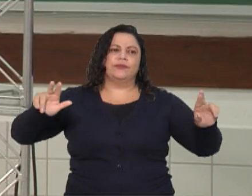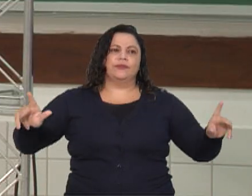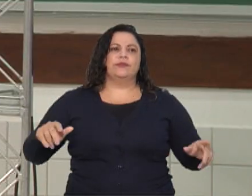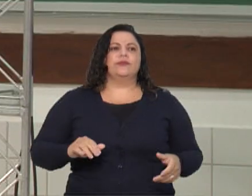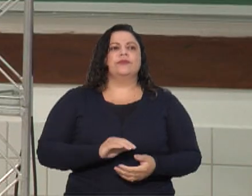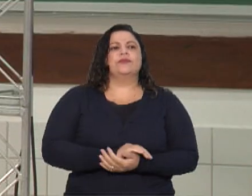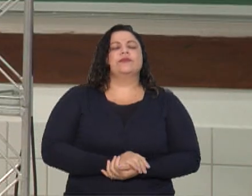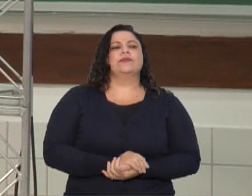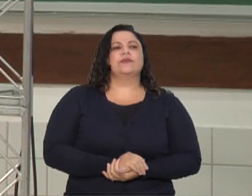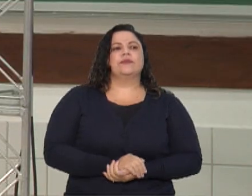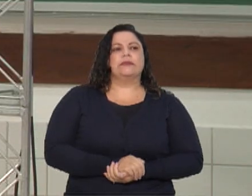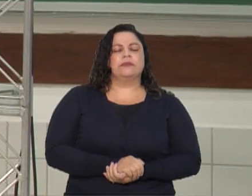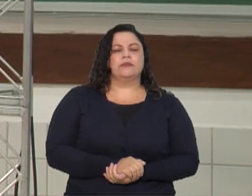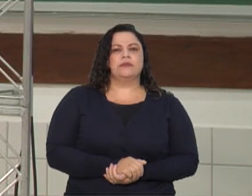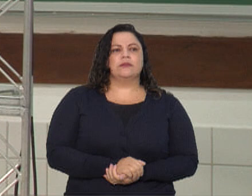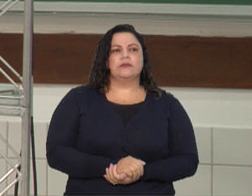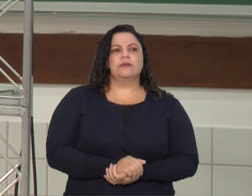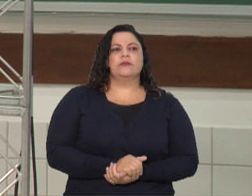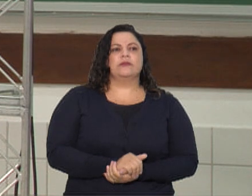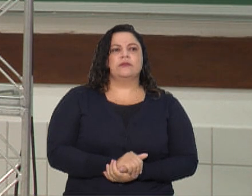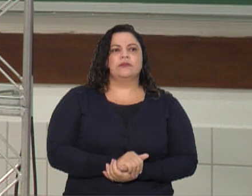partitura como é que isso seria.